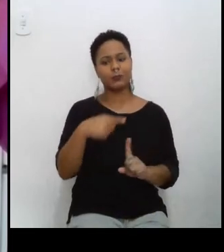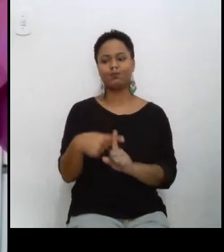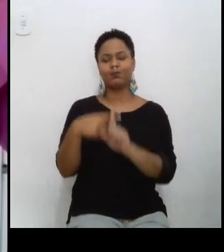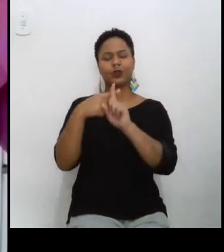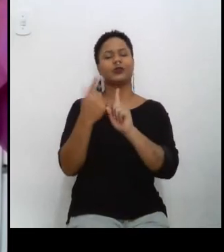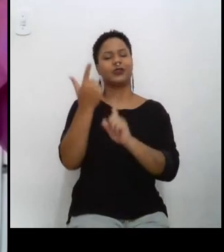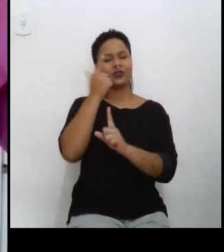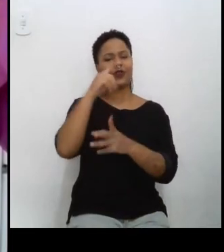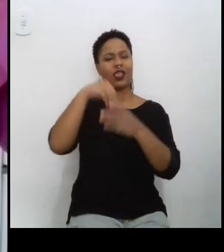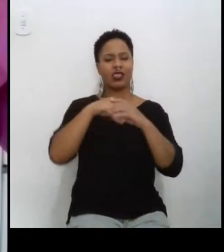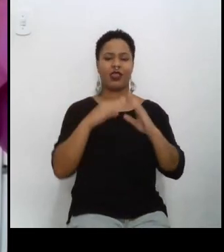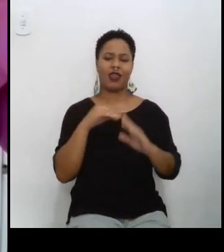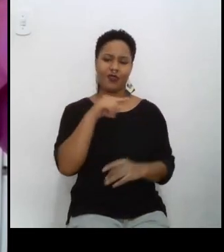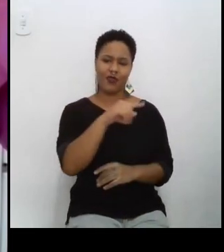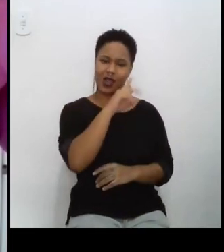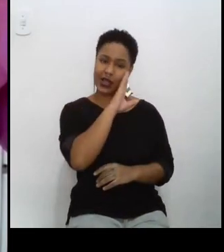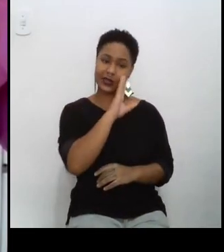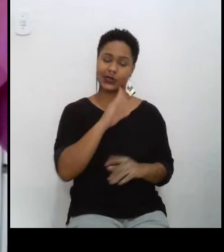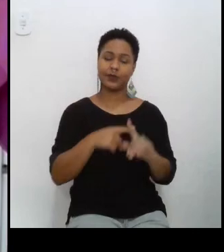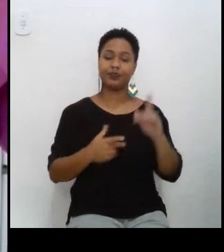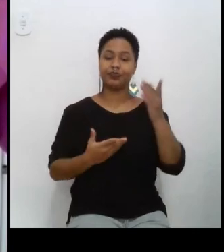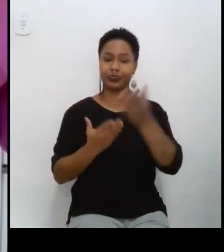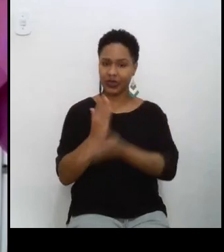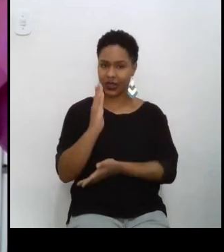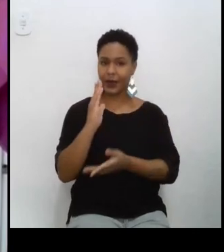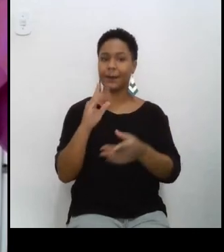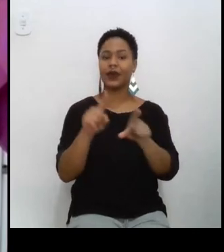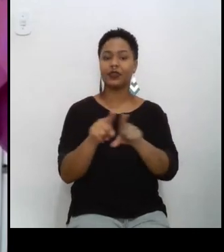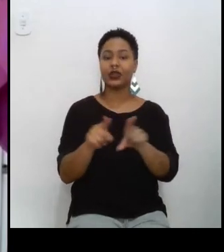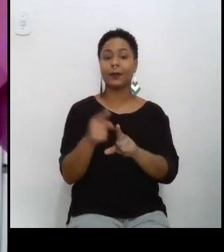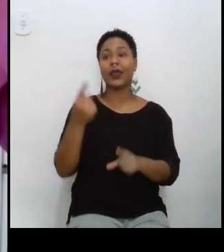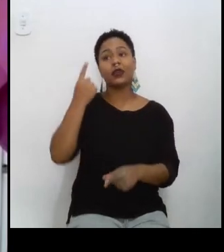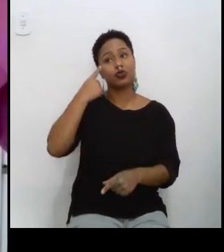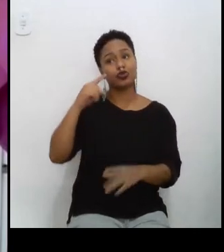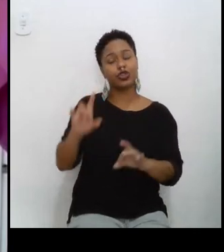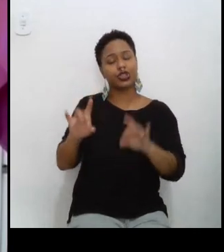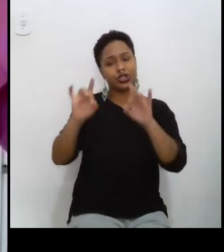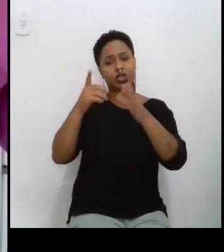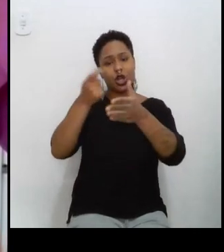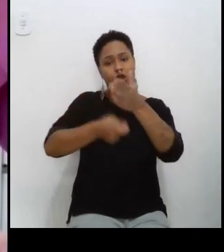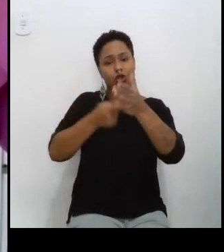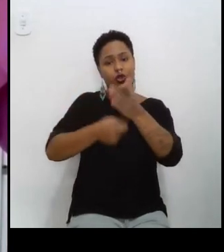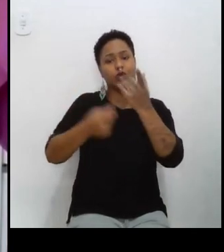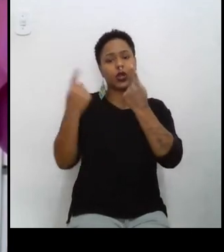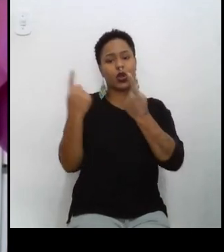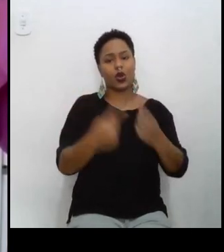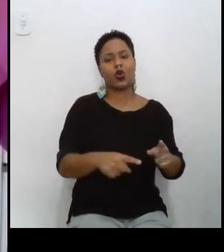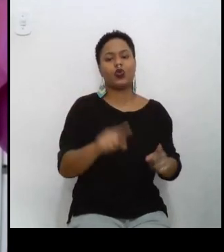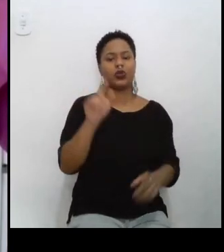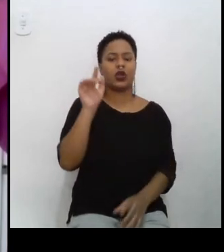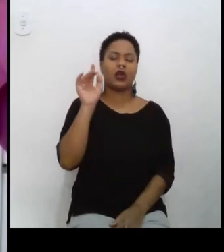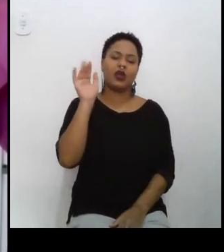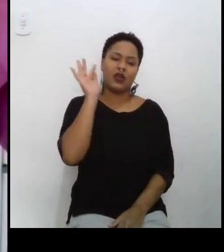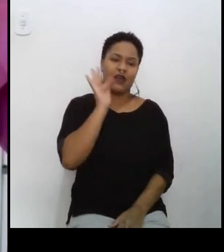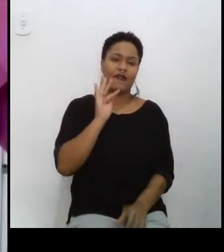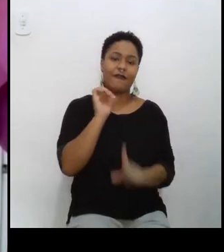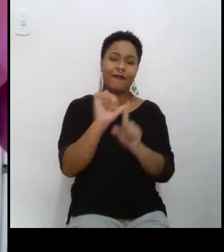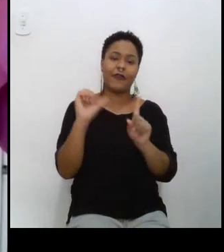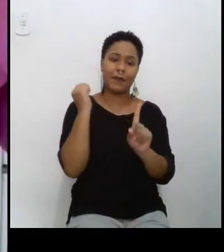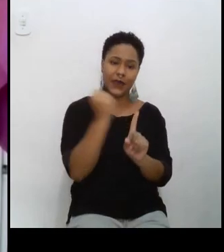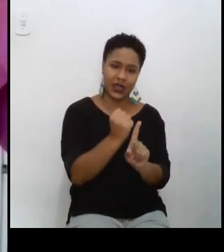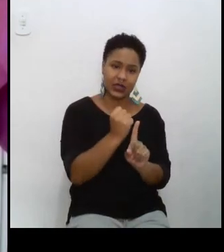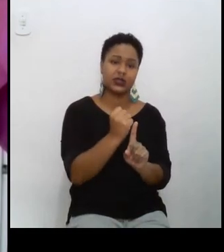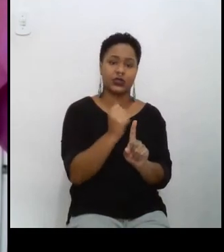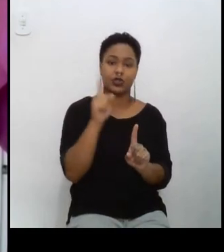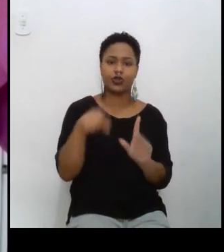dentro dessa casa a gente aprovou também o dia de luta contra o feminicídio né que foi que marca ali é